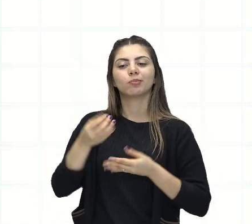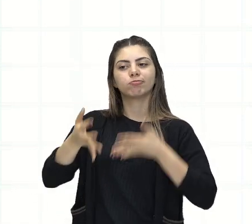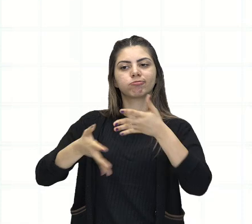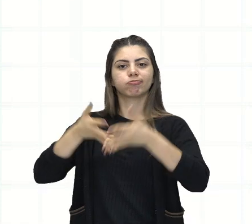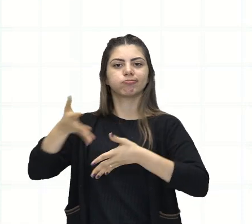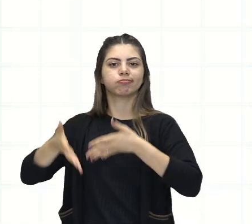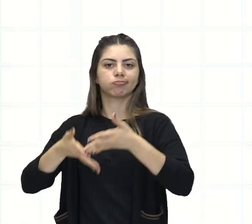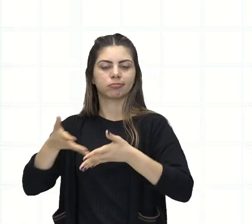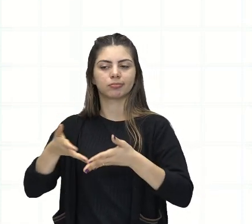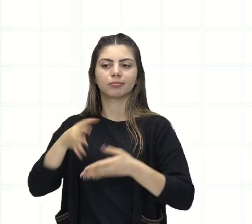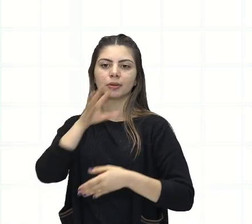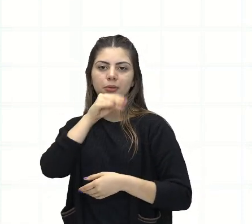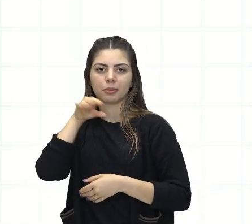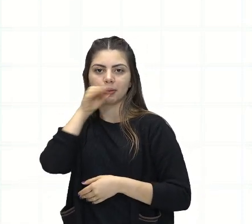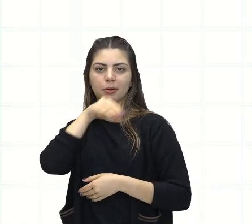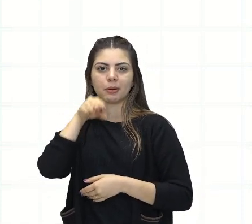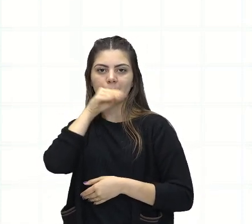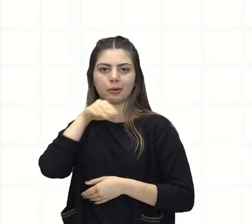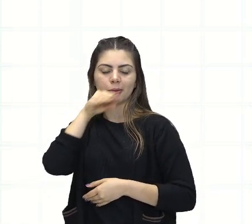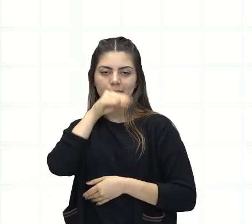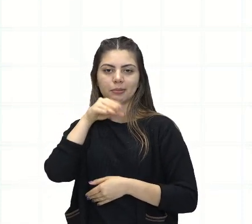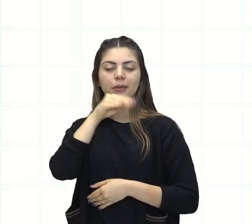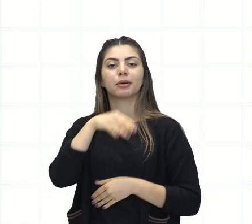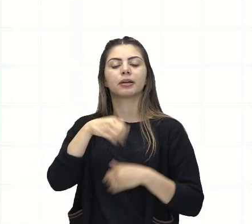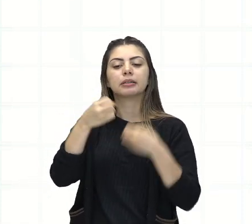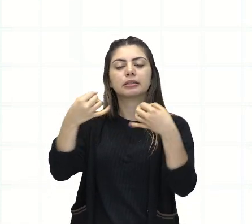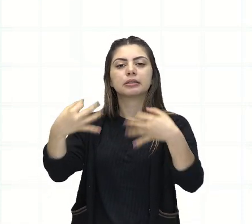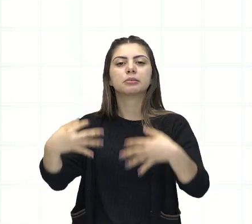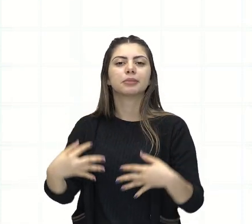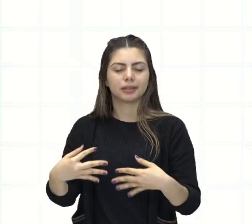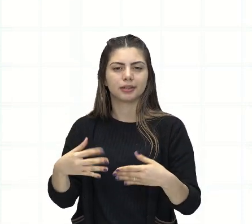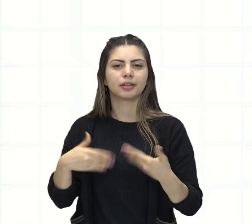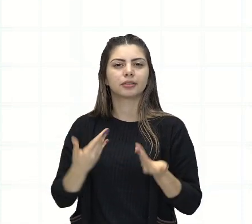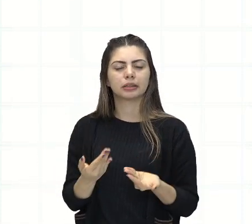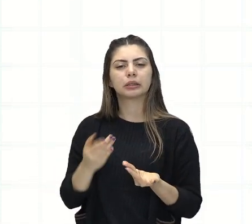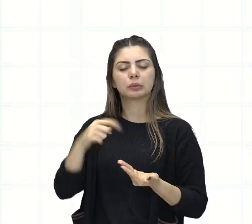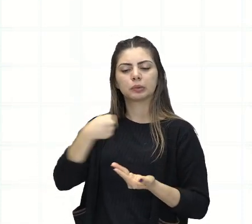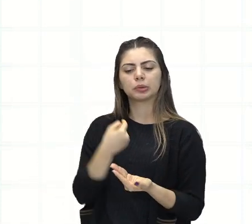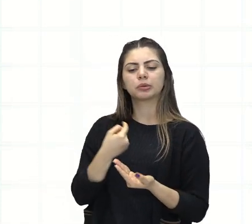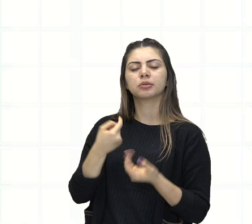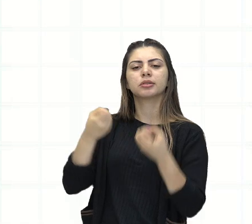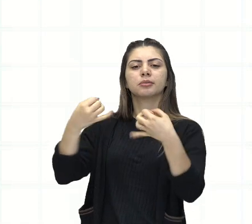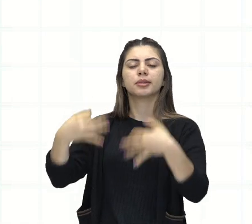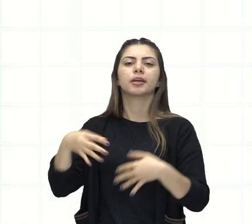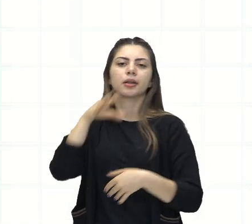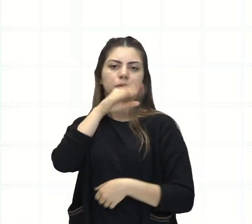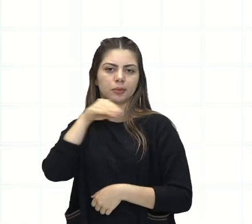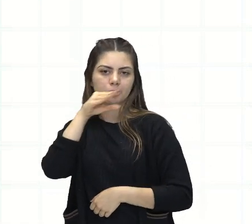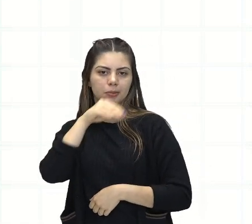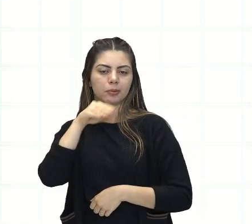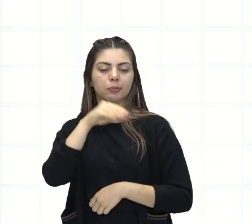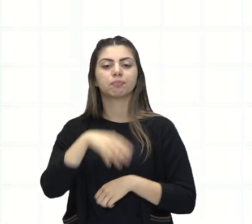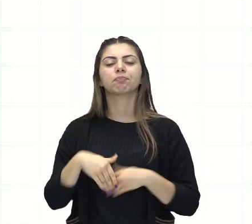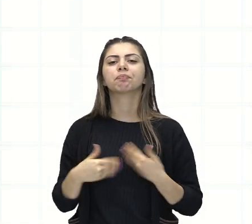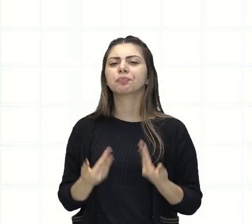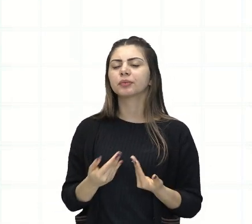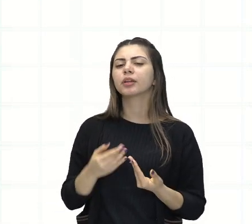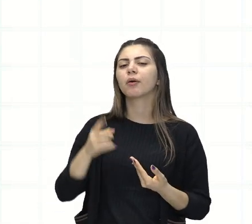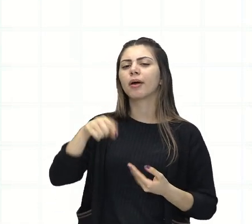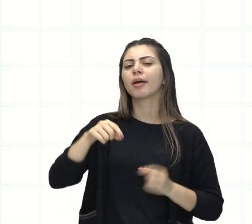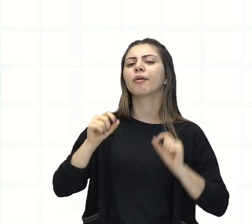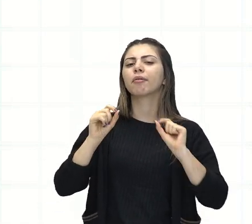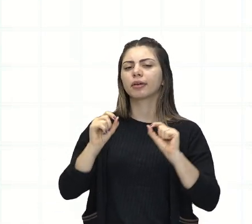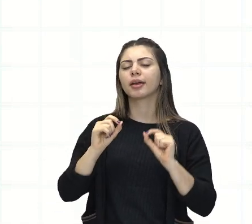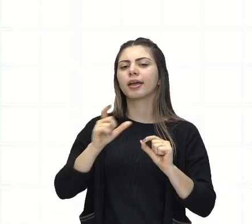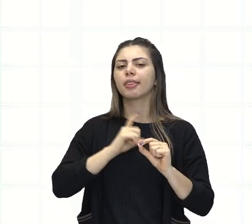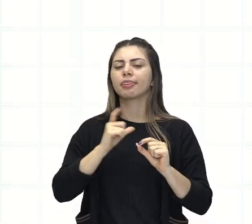estou utilizando a fala, estou explicando e estou falando oralmente. Então, aqui há